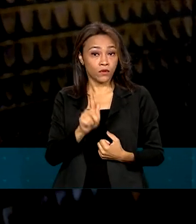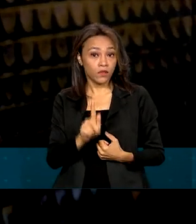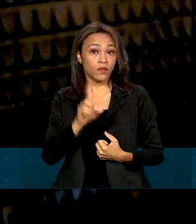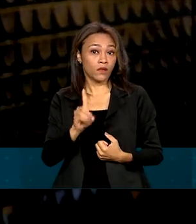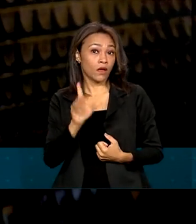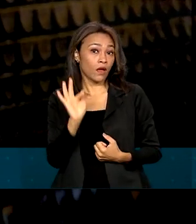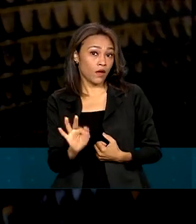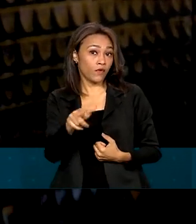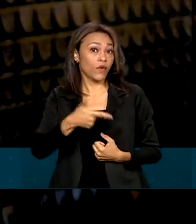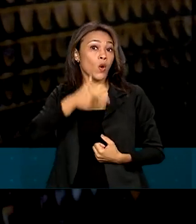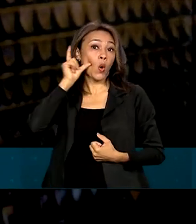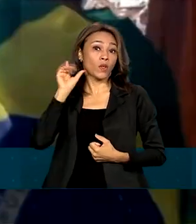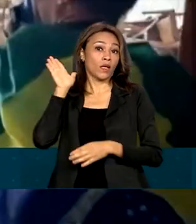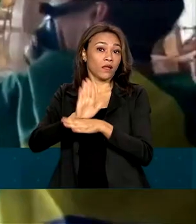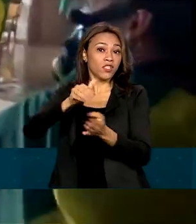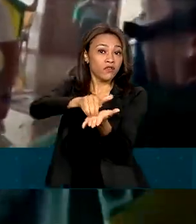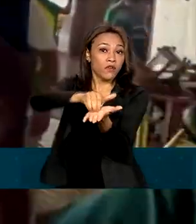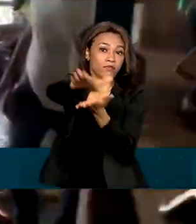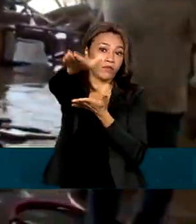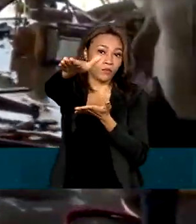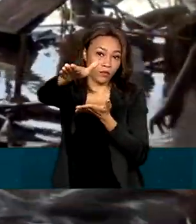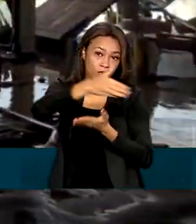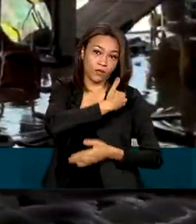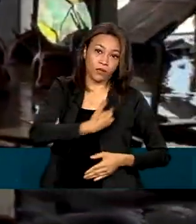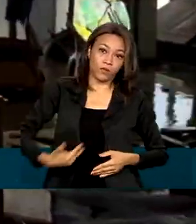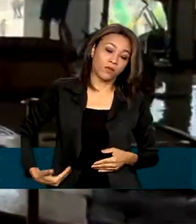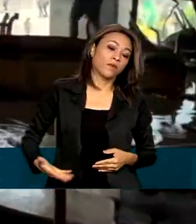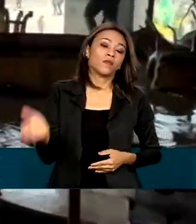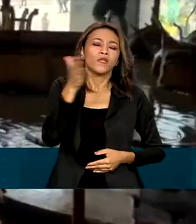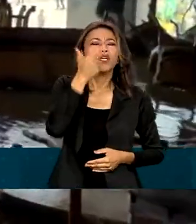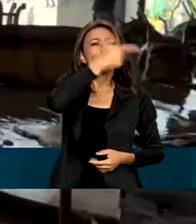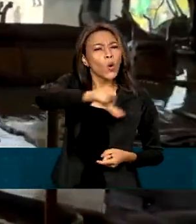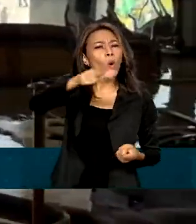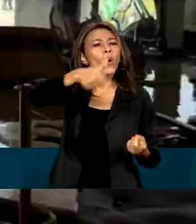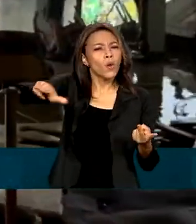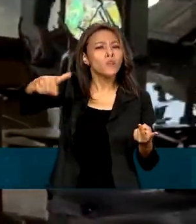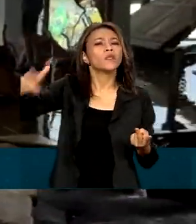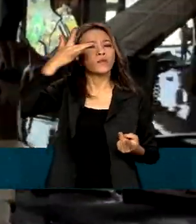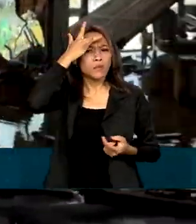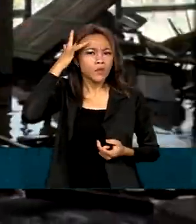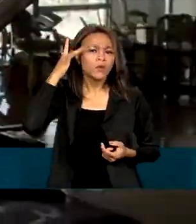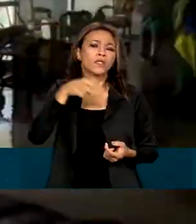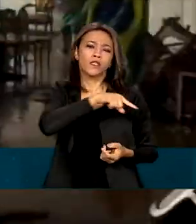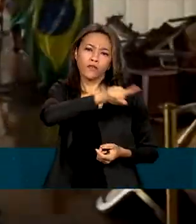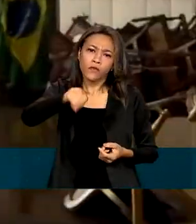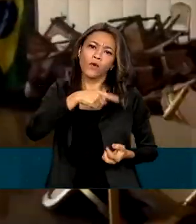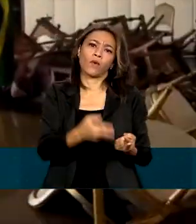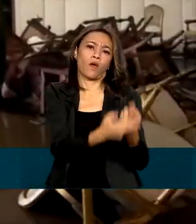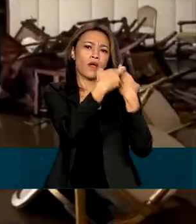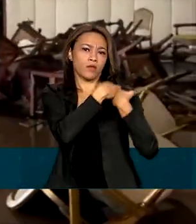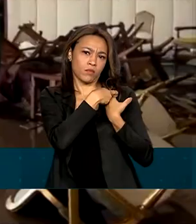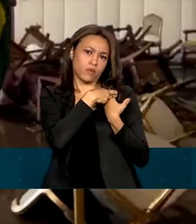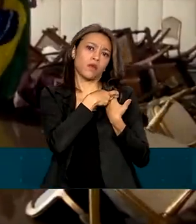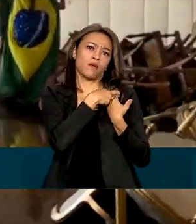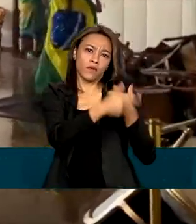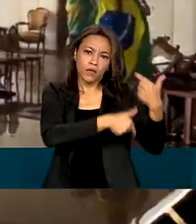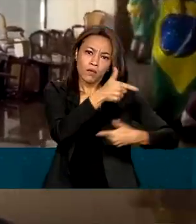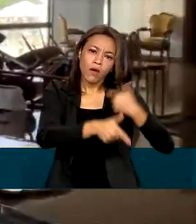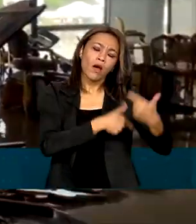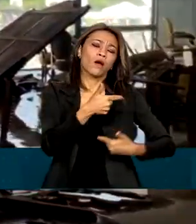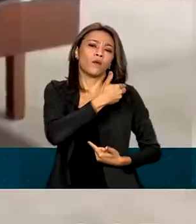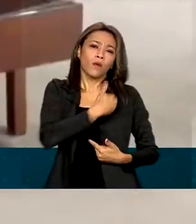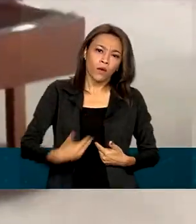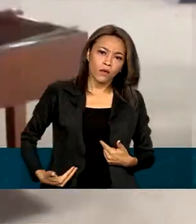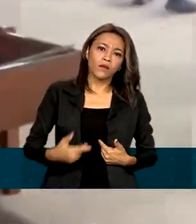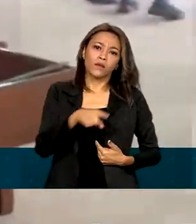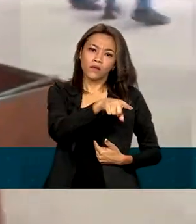exonerado na tarde de domingo, e de demais agentes públicos responsáveis por atos e omissões. A